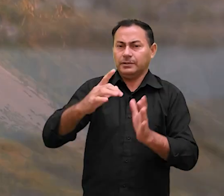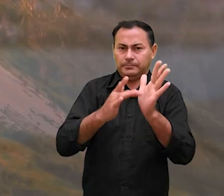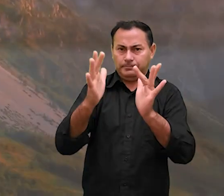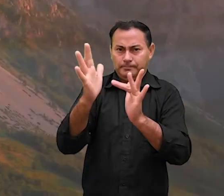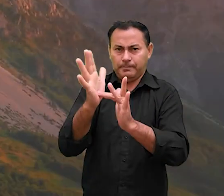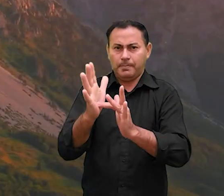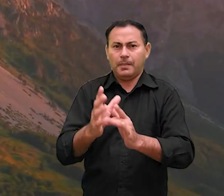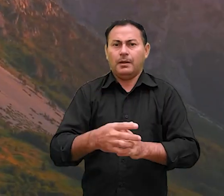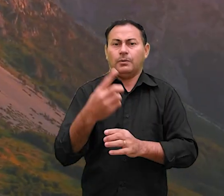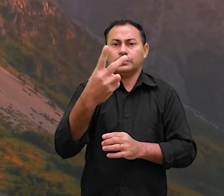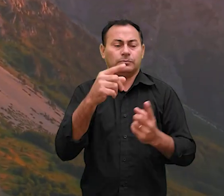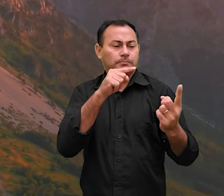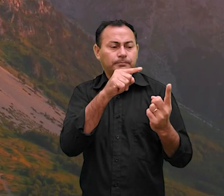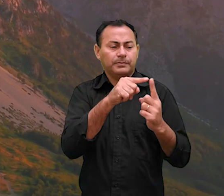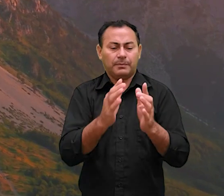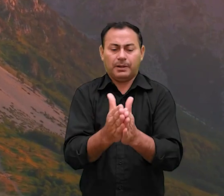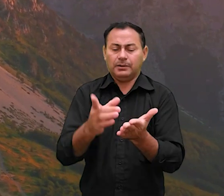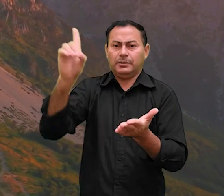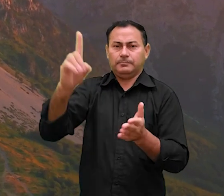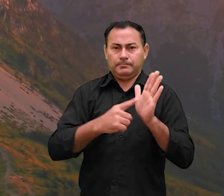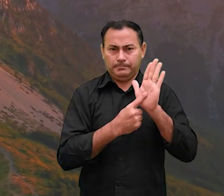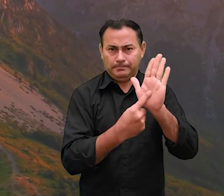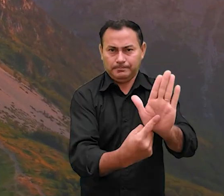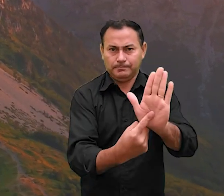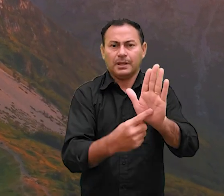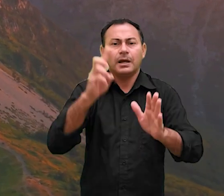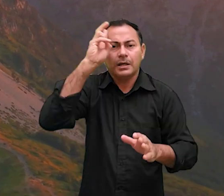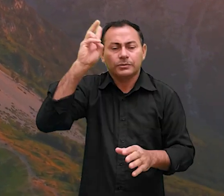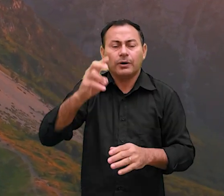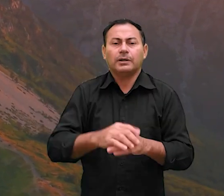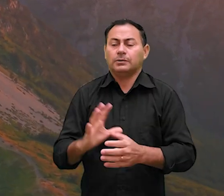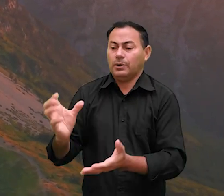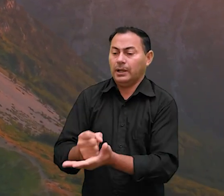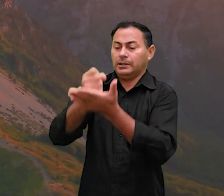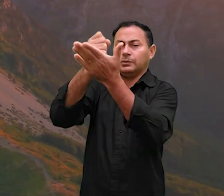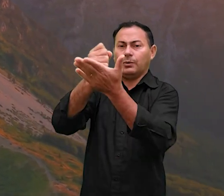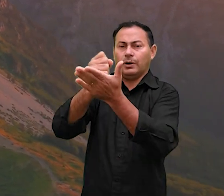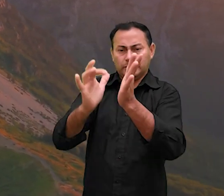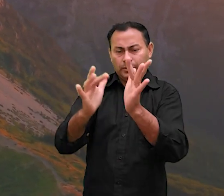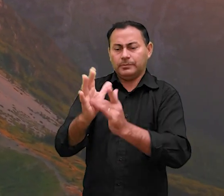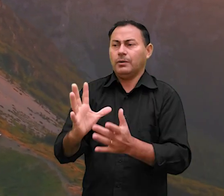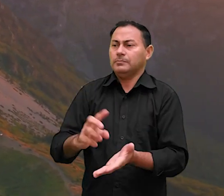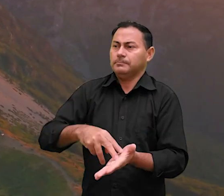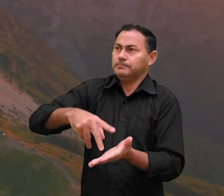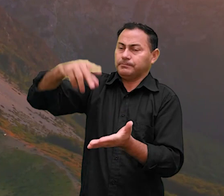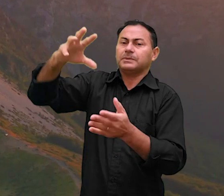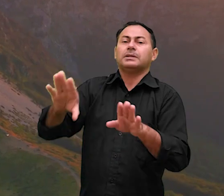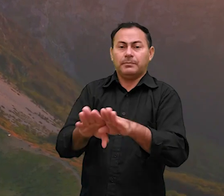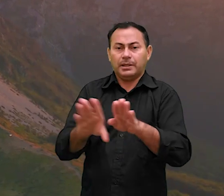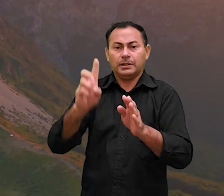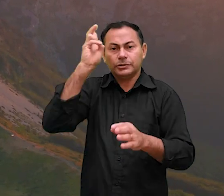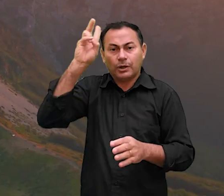de Jesus. O segundo propósito da Bíblia é apresentar a história do Redentor e a redenção, ou ainda a